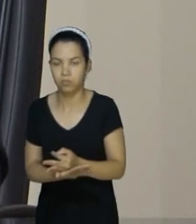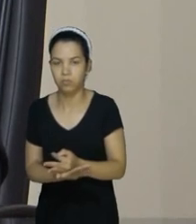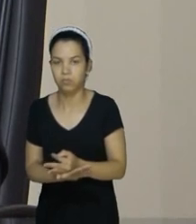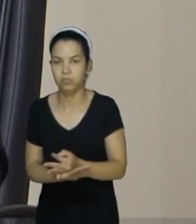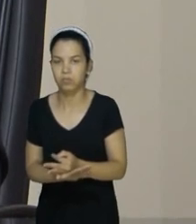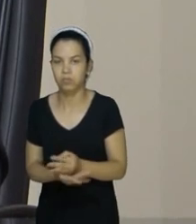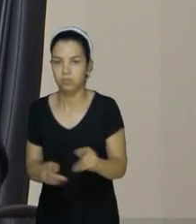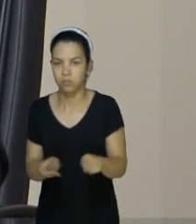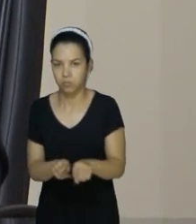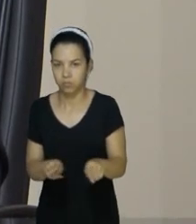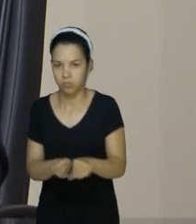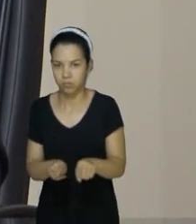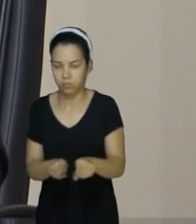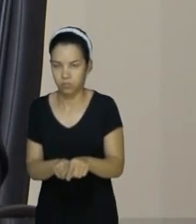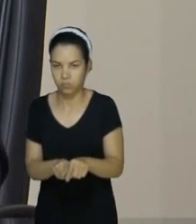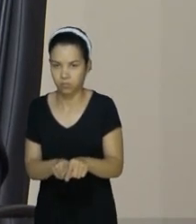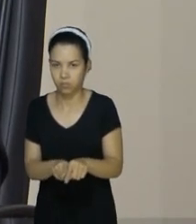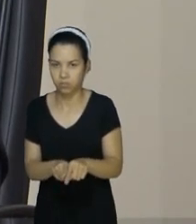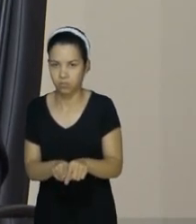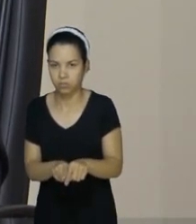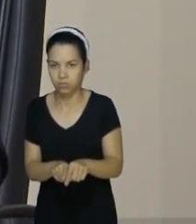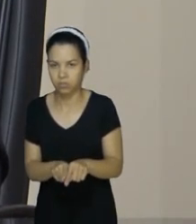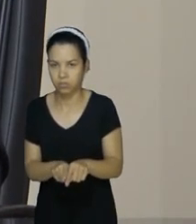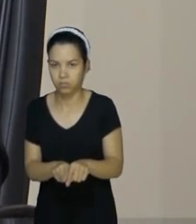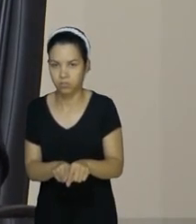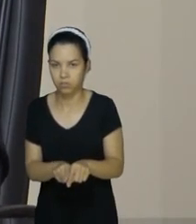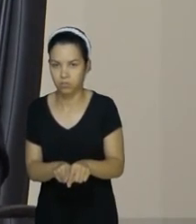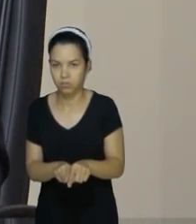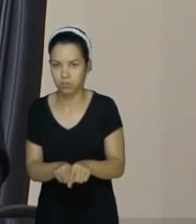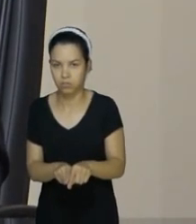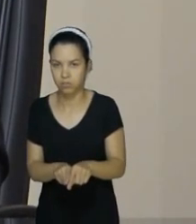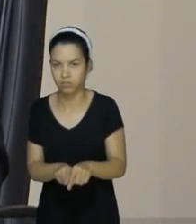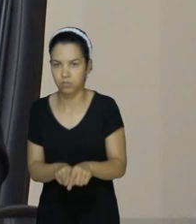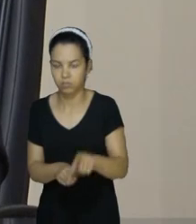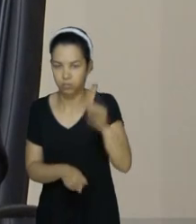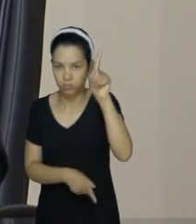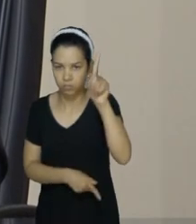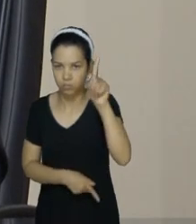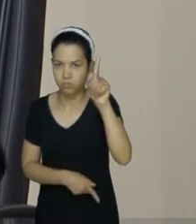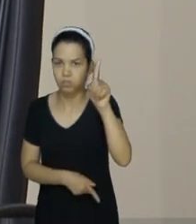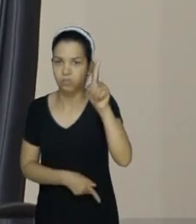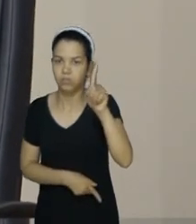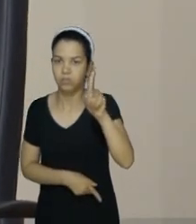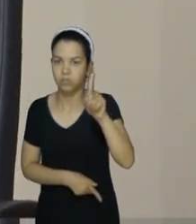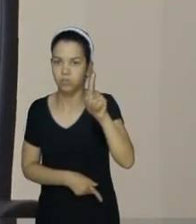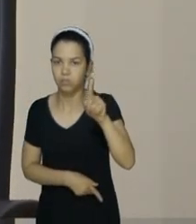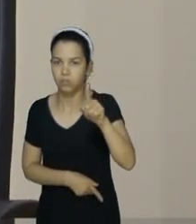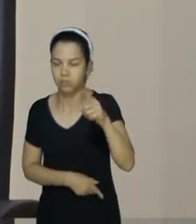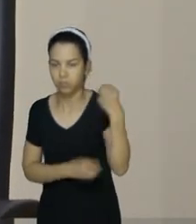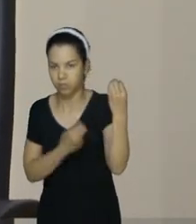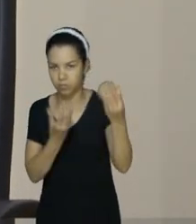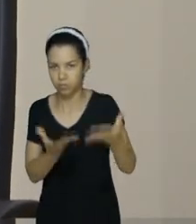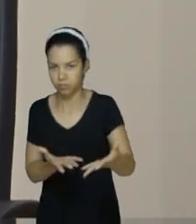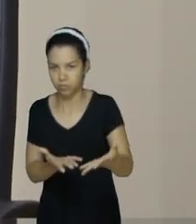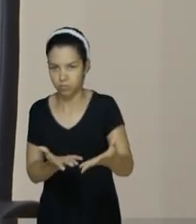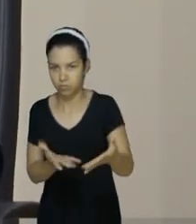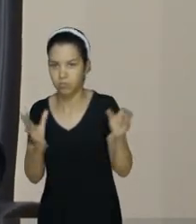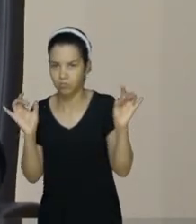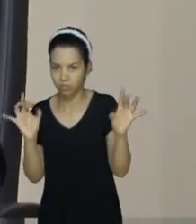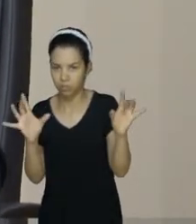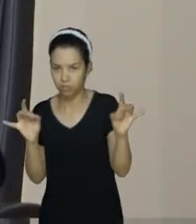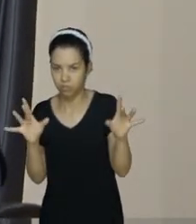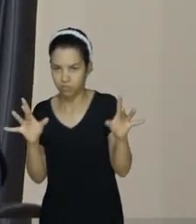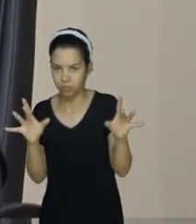e aquilo que o mestre maior, né, nos dá a oportunidade de